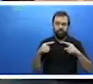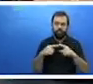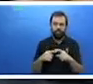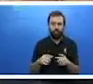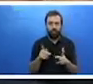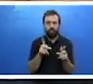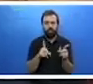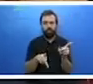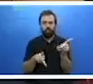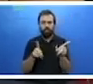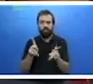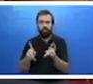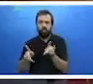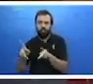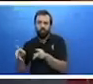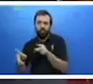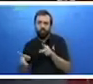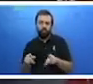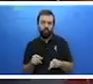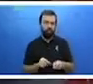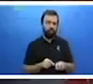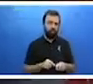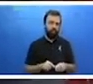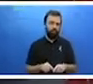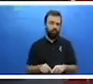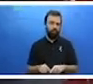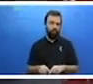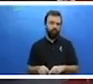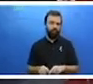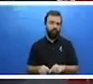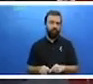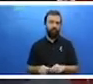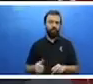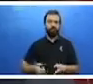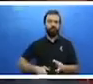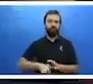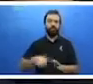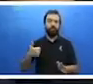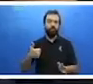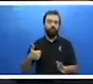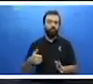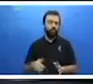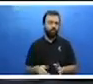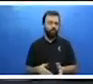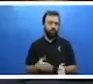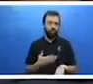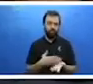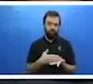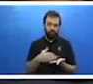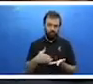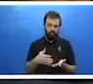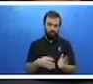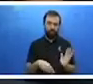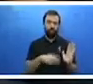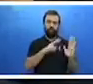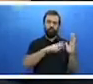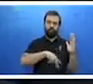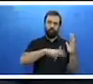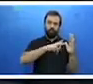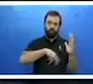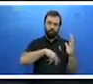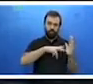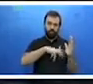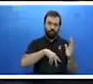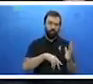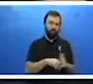população e com as características de cada estado. Primeira coisa, começamos a nossa leitura, começamos nossa